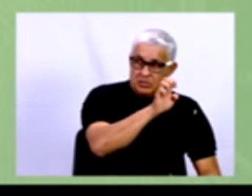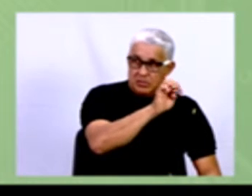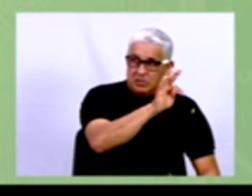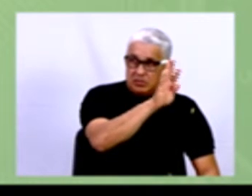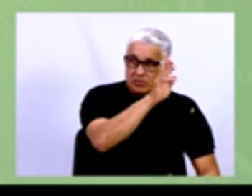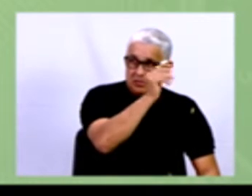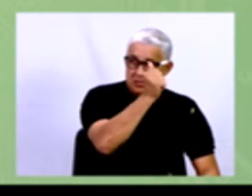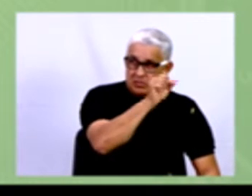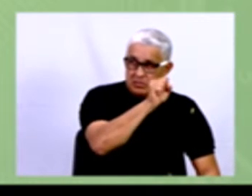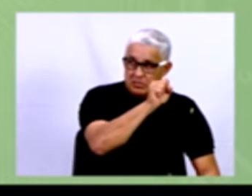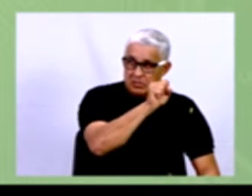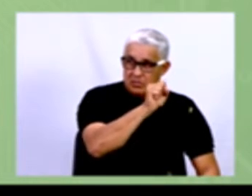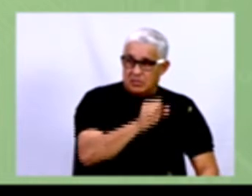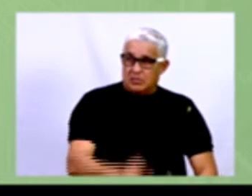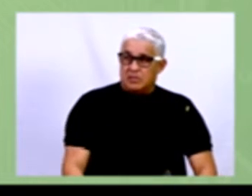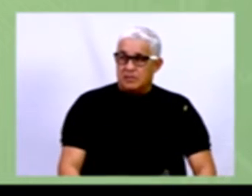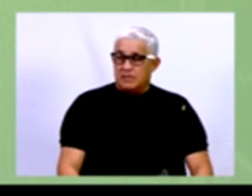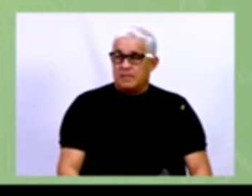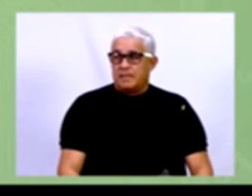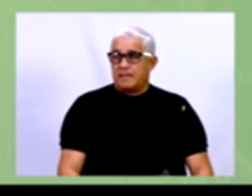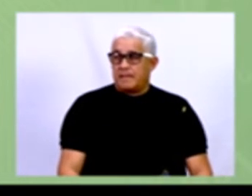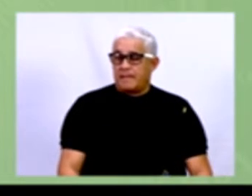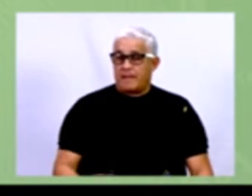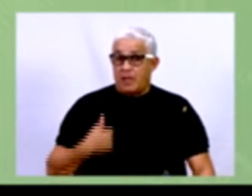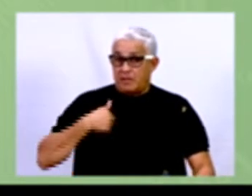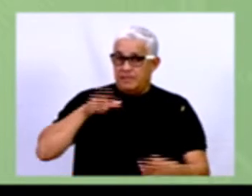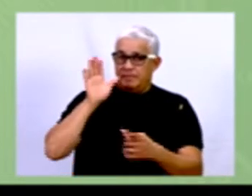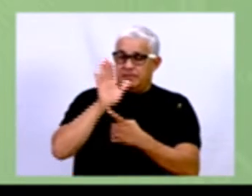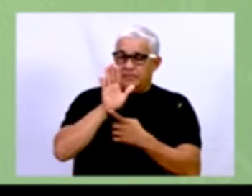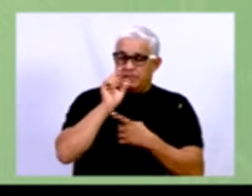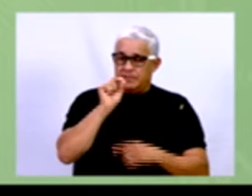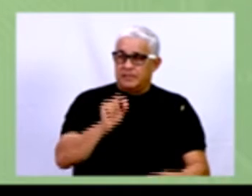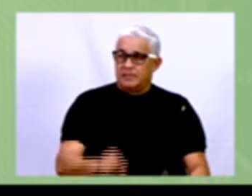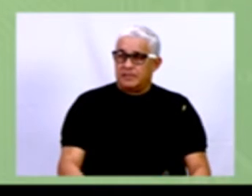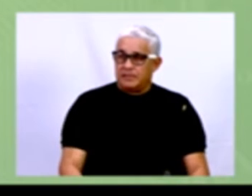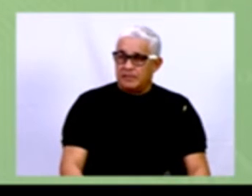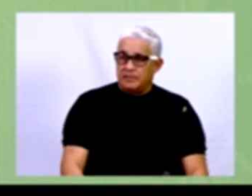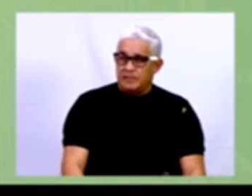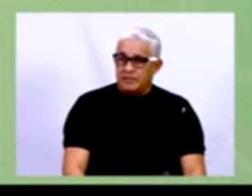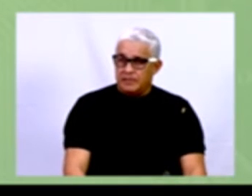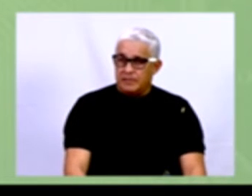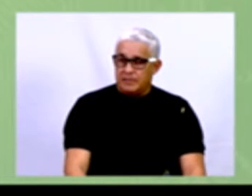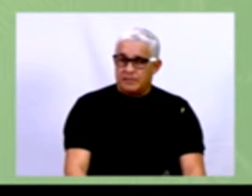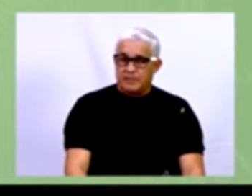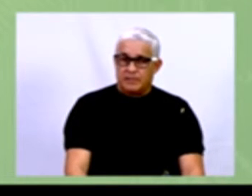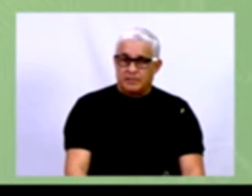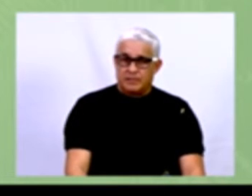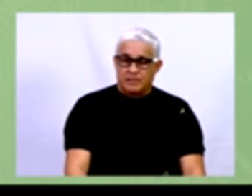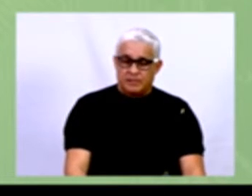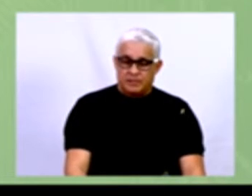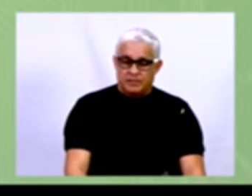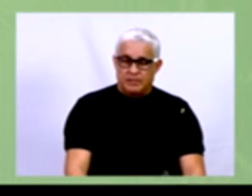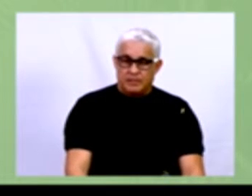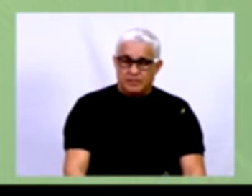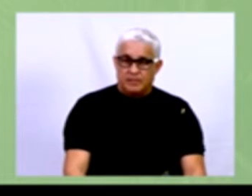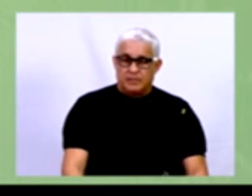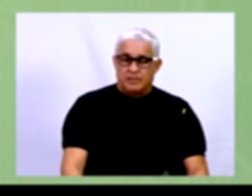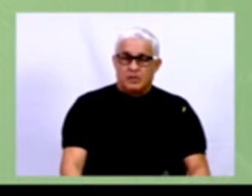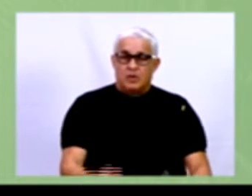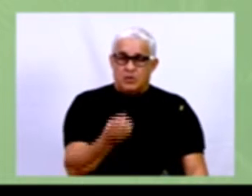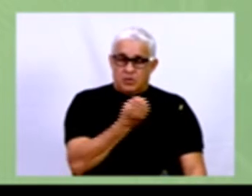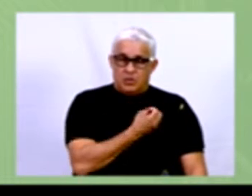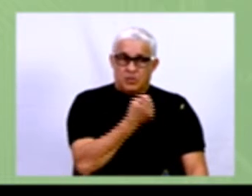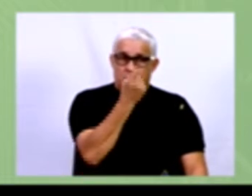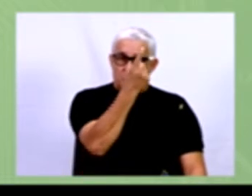você entender, eu vou sinalizar aqui o seguinte. Eu vou numerar aqui, ou